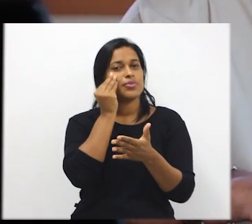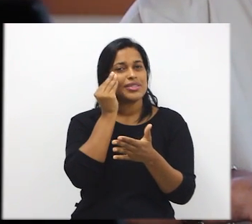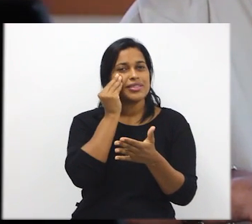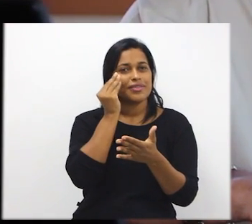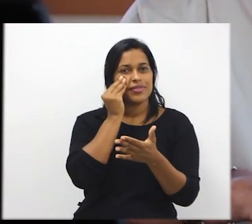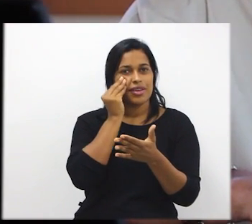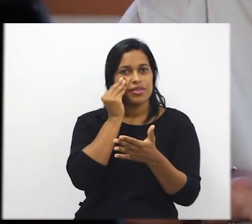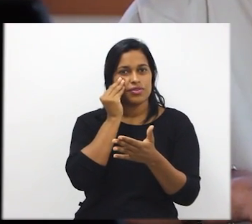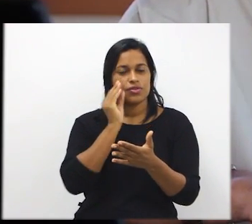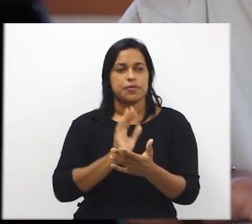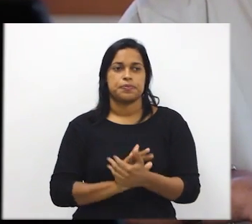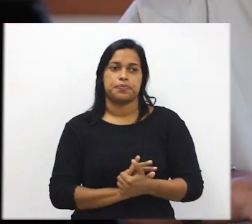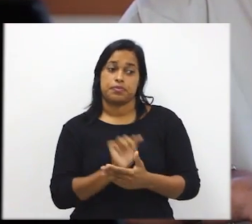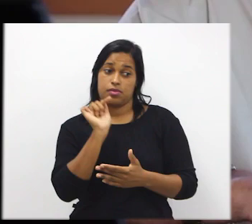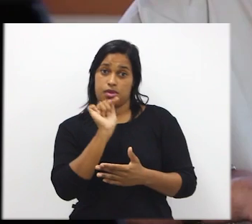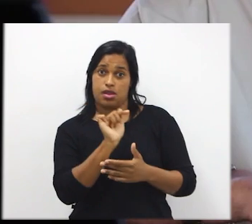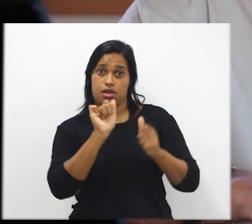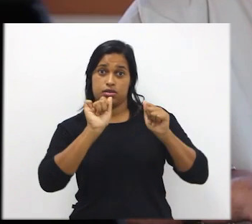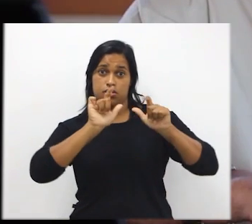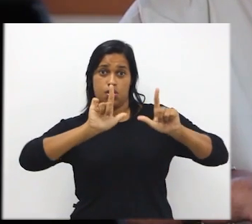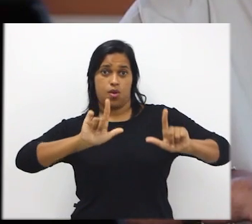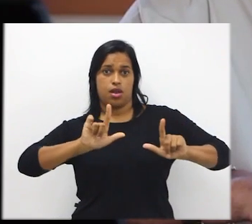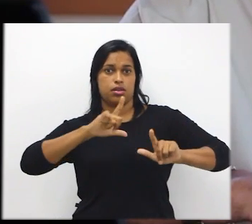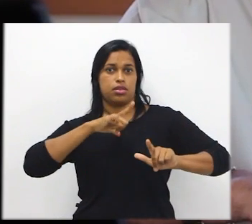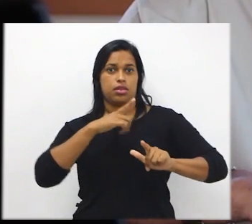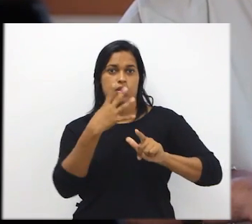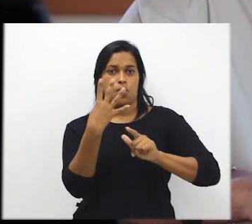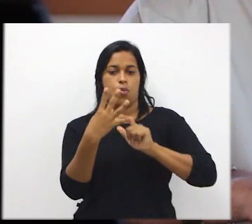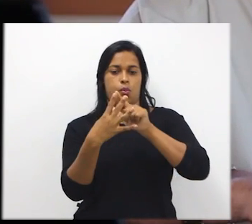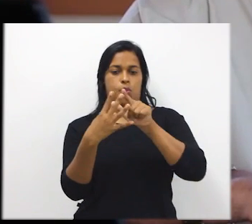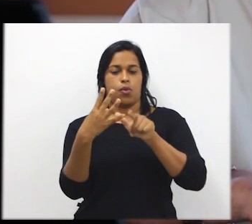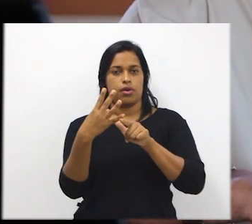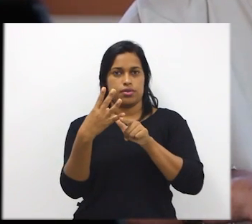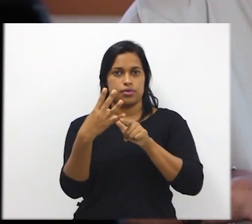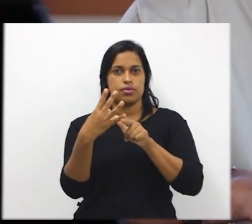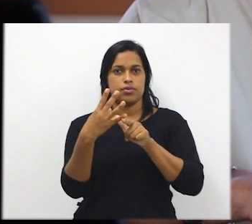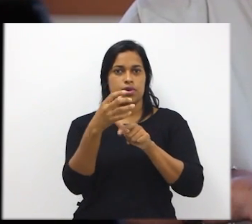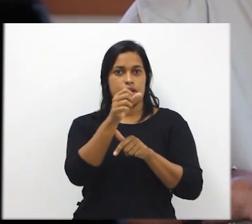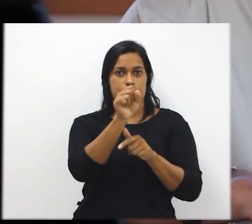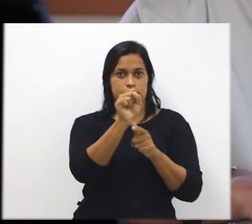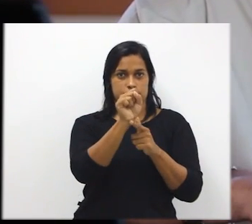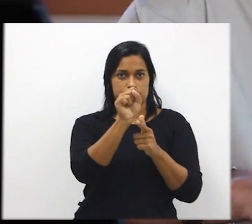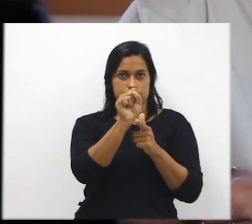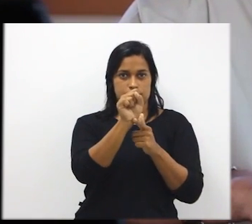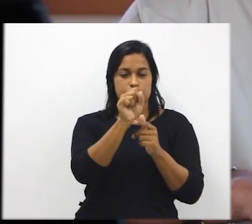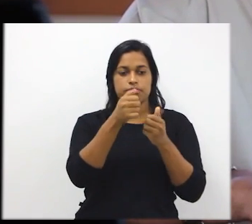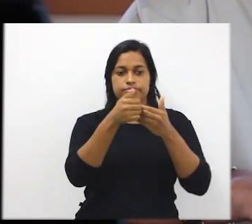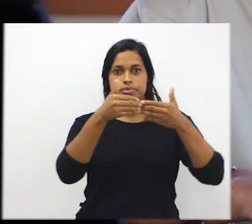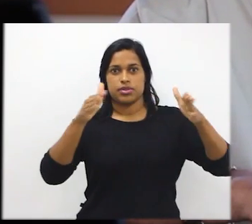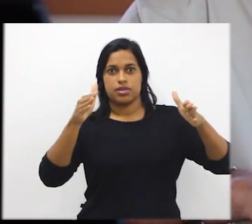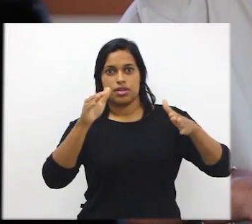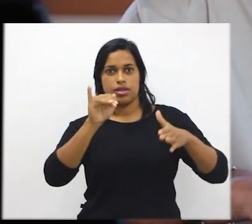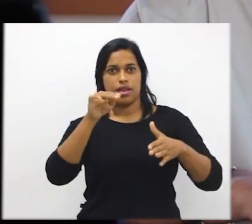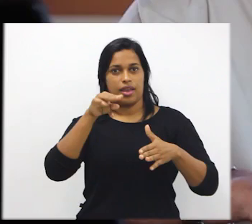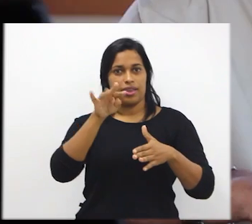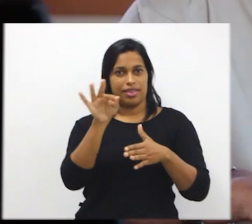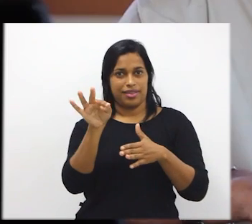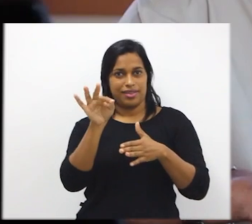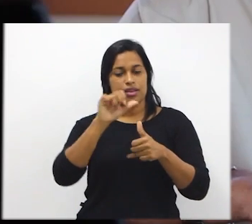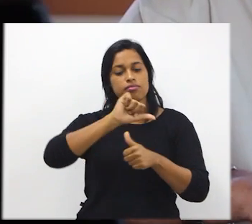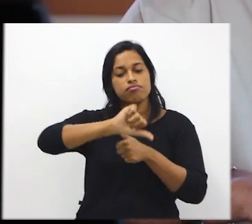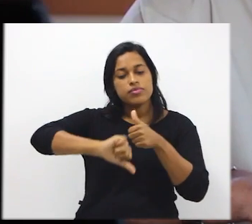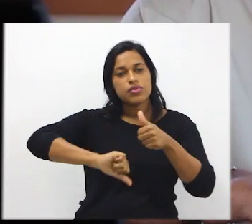específicas. Neste quadro aí nós temos 4 delas. Est para exponenciação, int, que